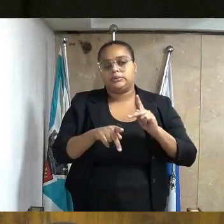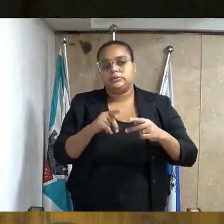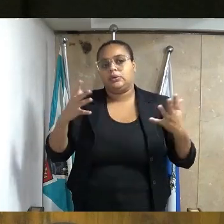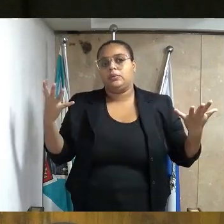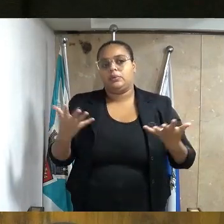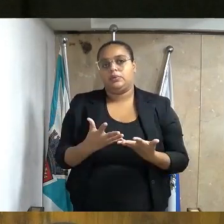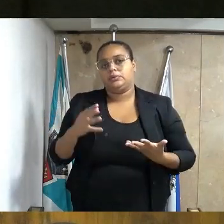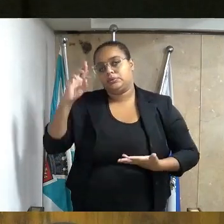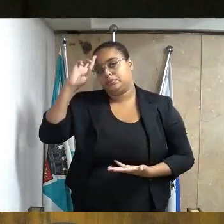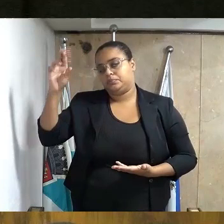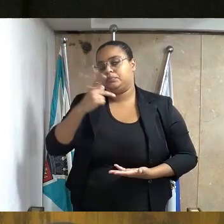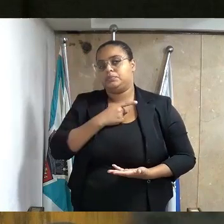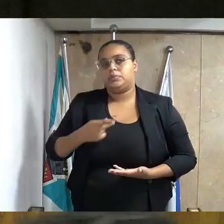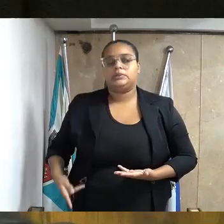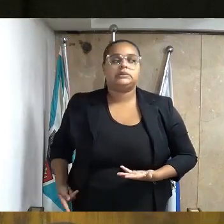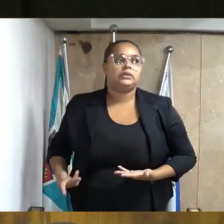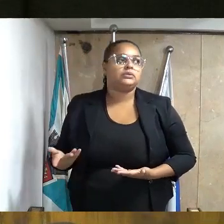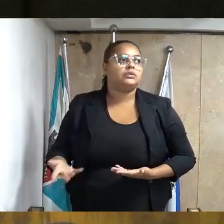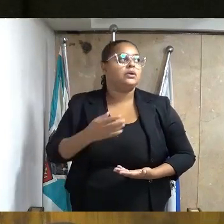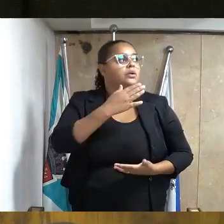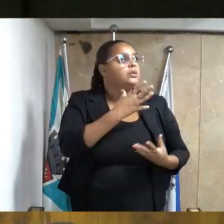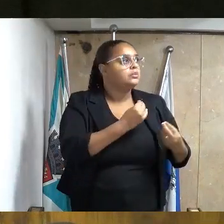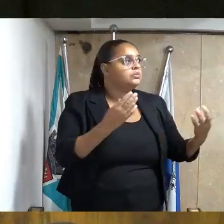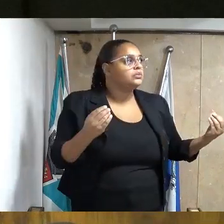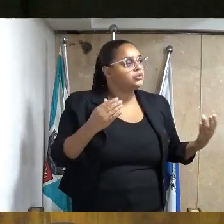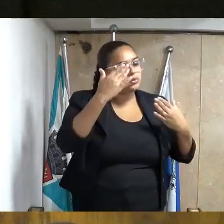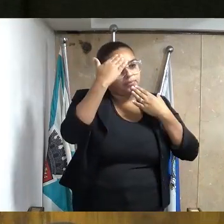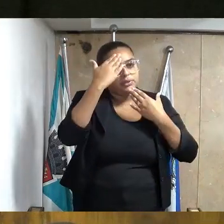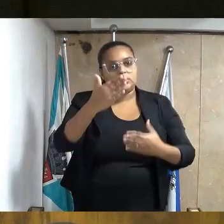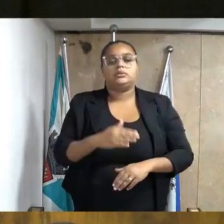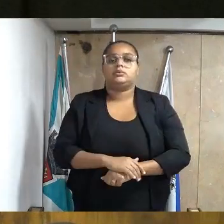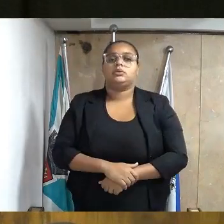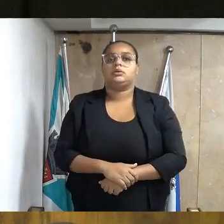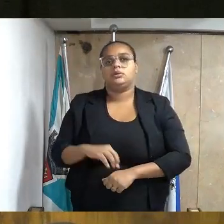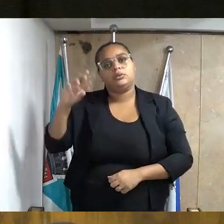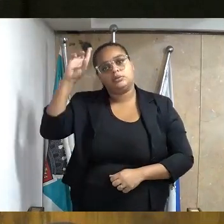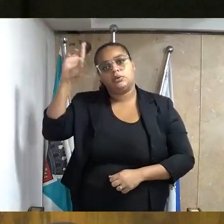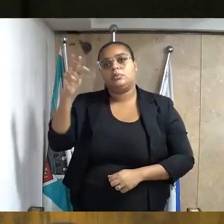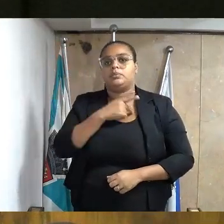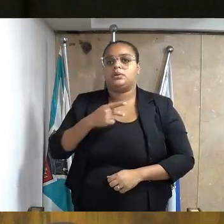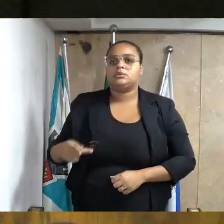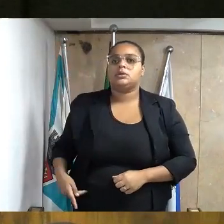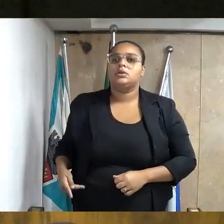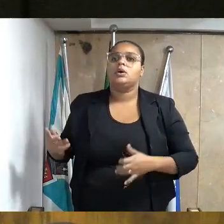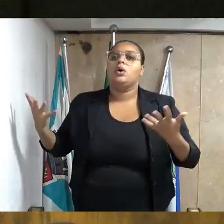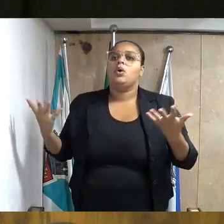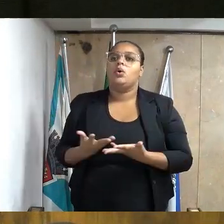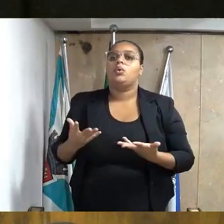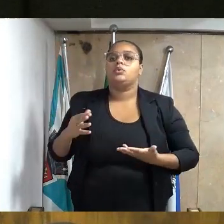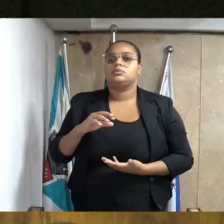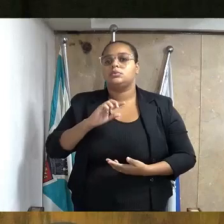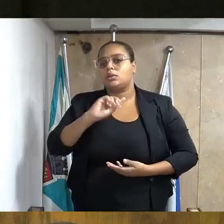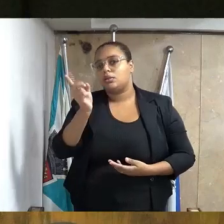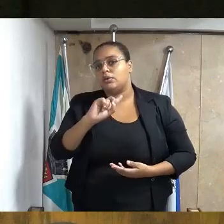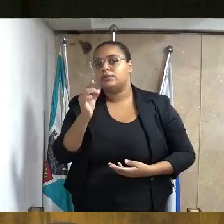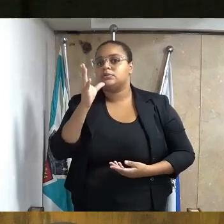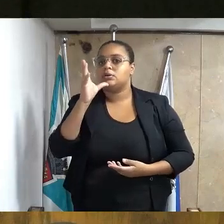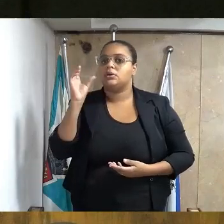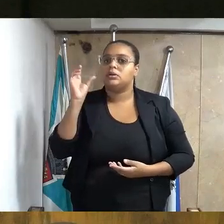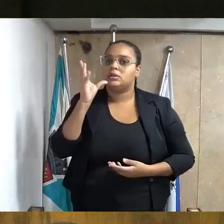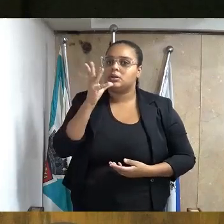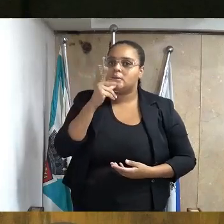prestigia com a visita, com a presença, muito obrigado. Senhor Presidente, a minha vinda aqui não vai ser demorada, vai ser muito